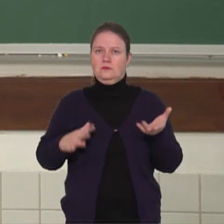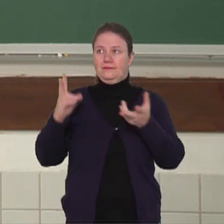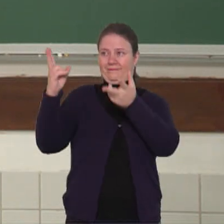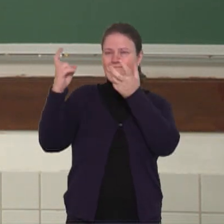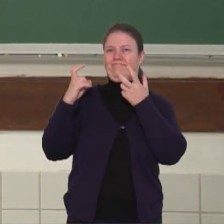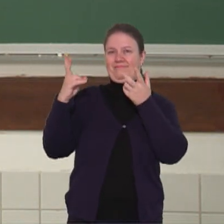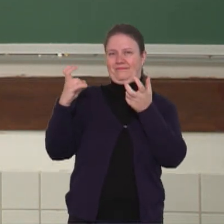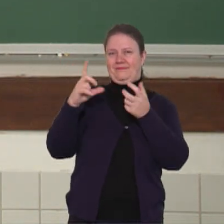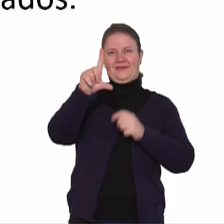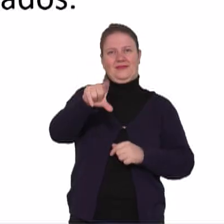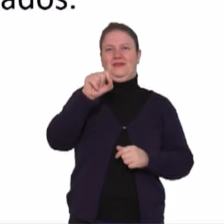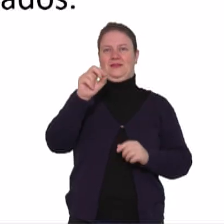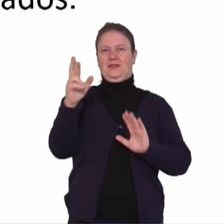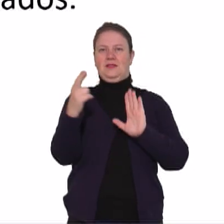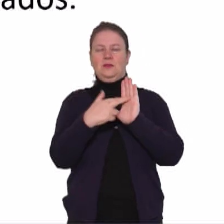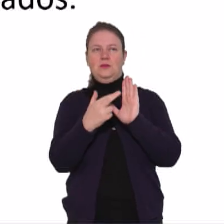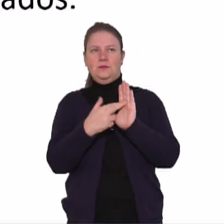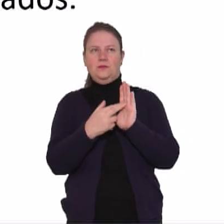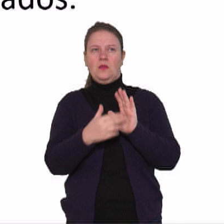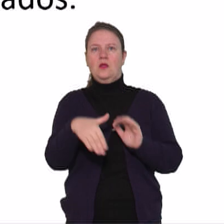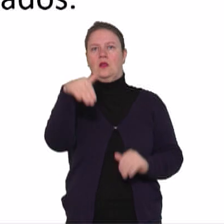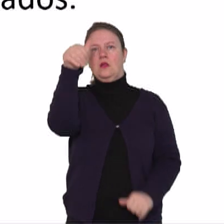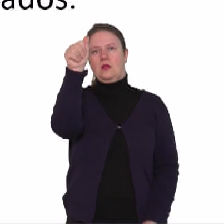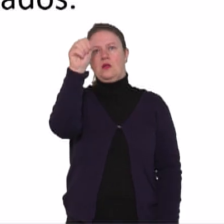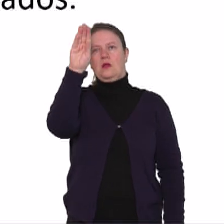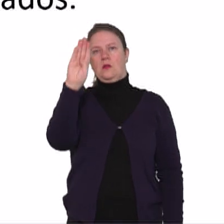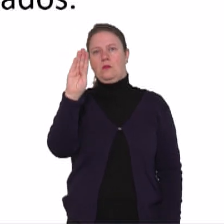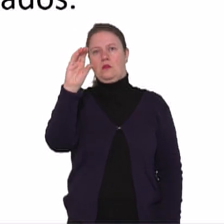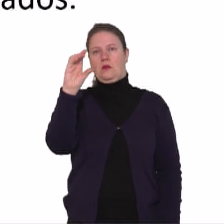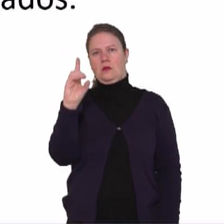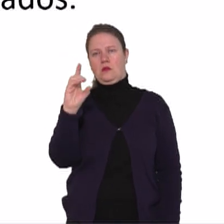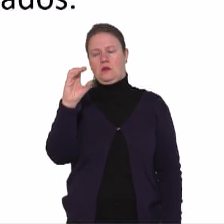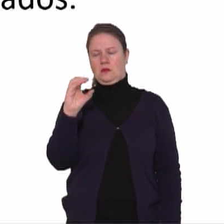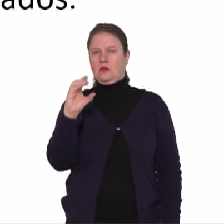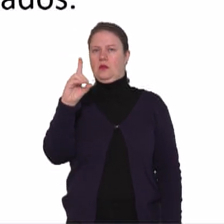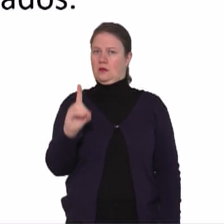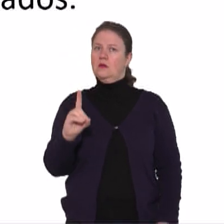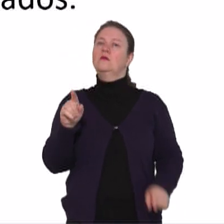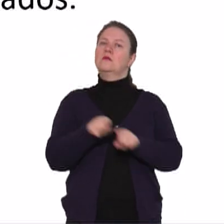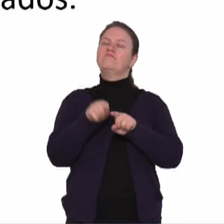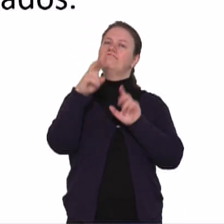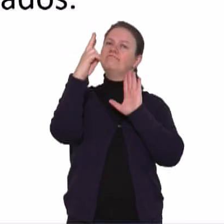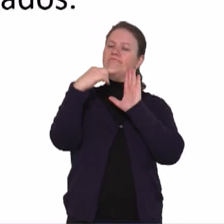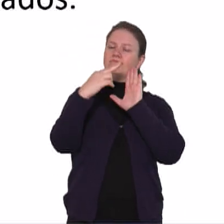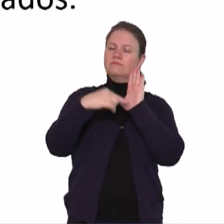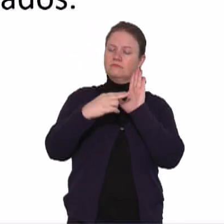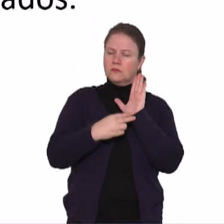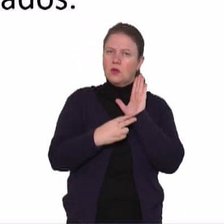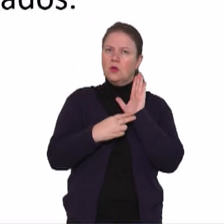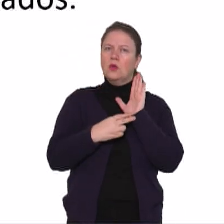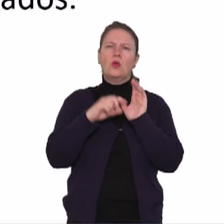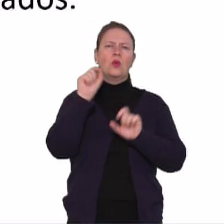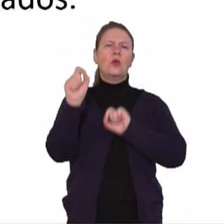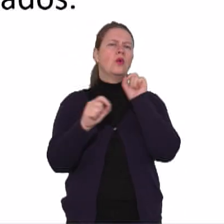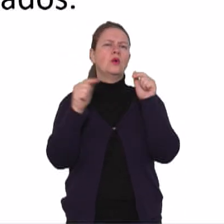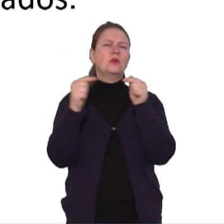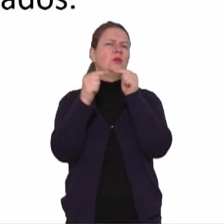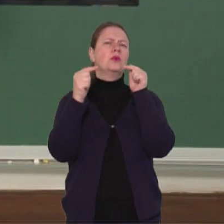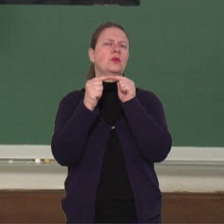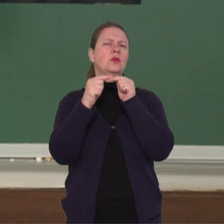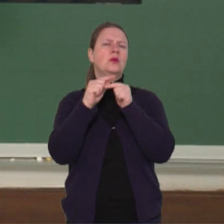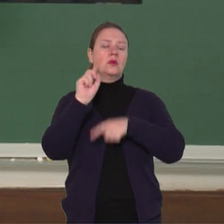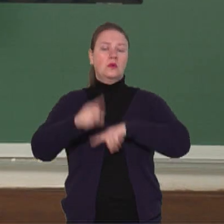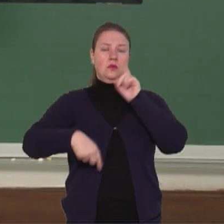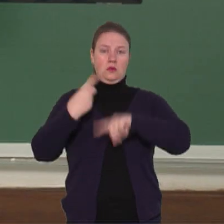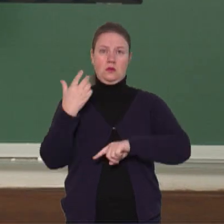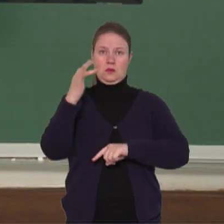podem perceber, né? Tem aqui a letra A, B, C e D, então vocês vão ler lá, sobre a Revolução Francesa é correto afirmar. Eu vou